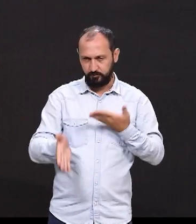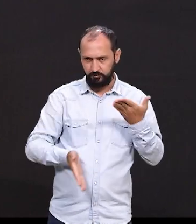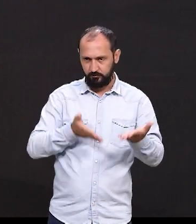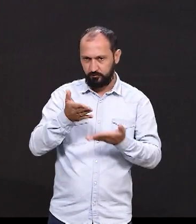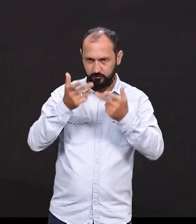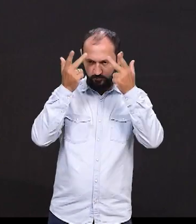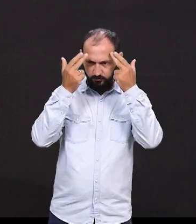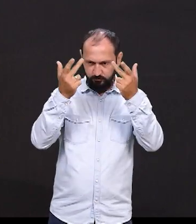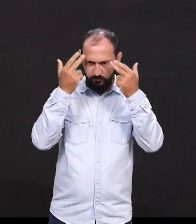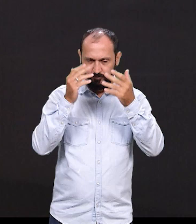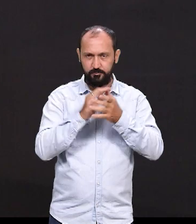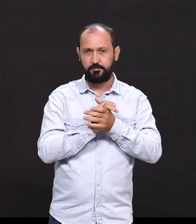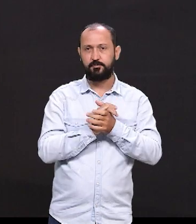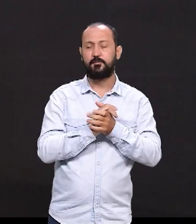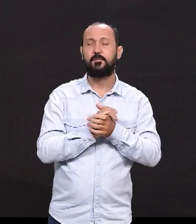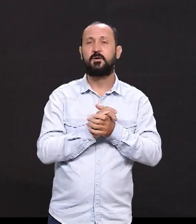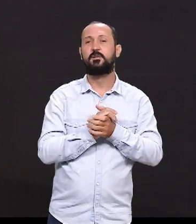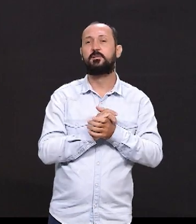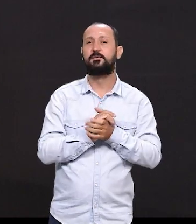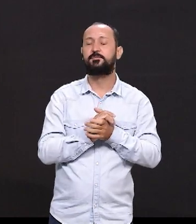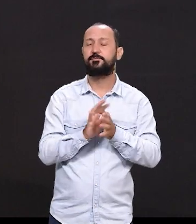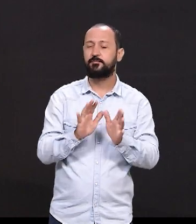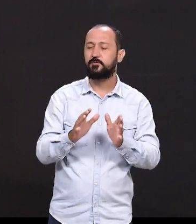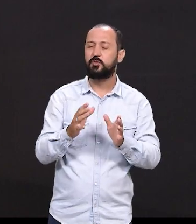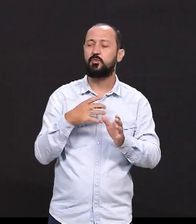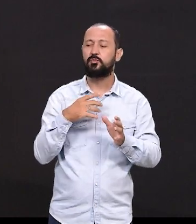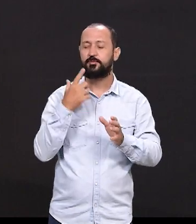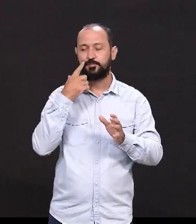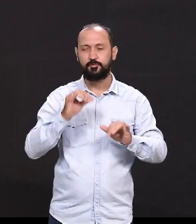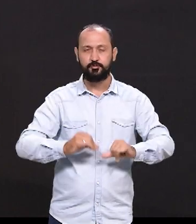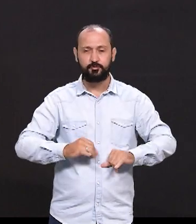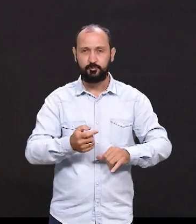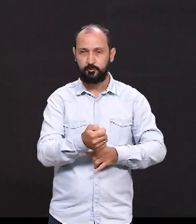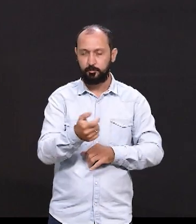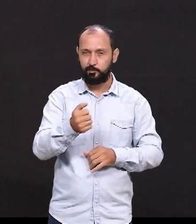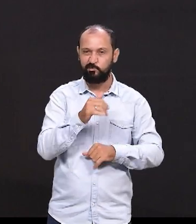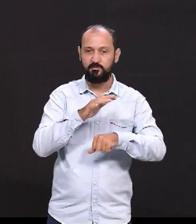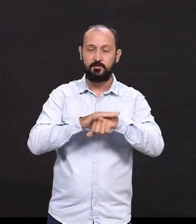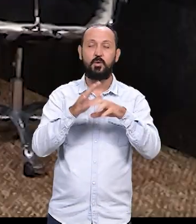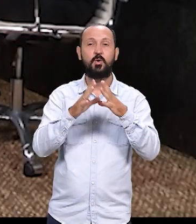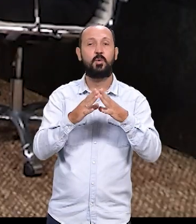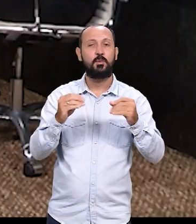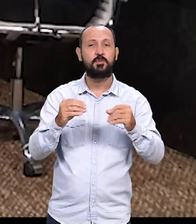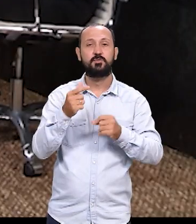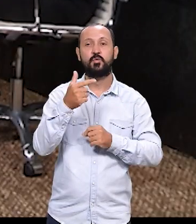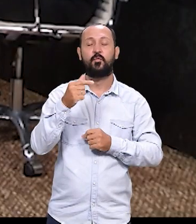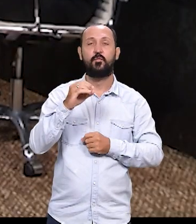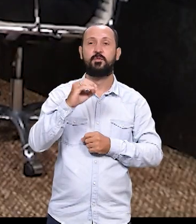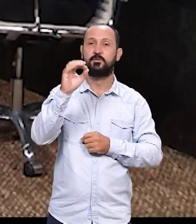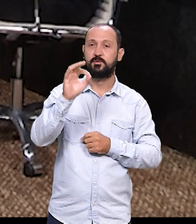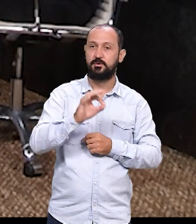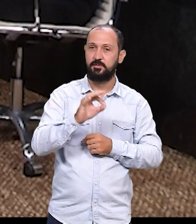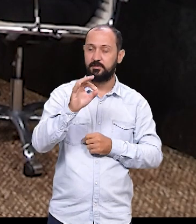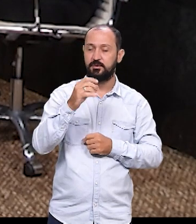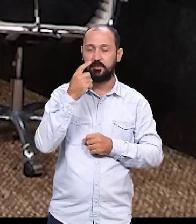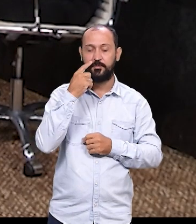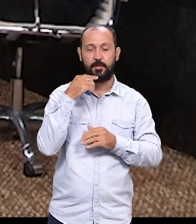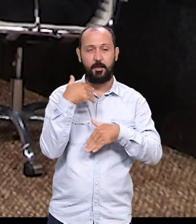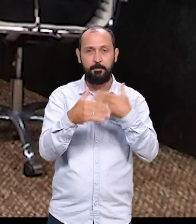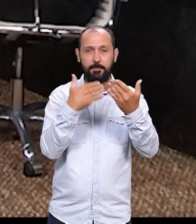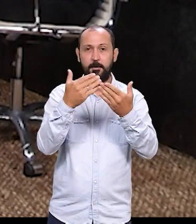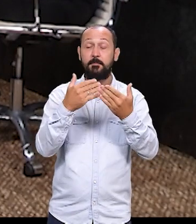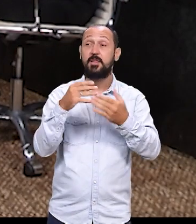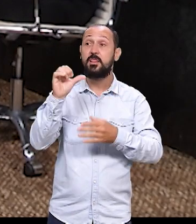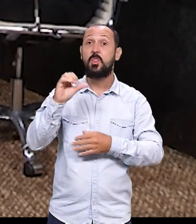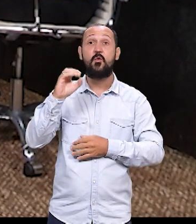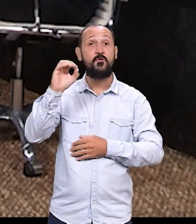tratamentos mais tranquilos menos quimioterapia menos sofrimento e a chance de cura sai de 20% para quando a doença